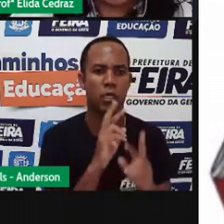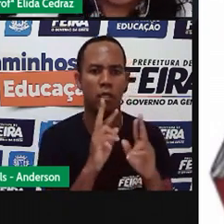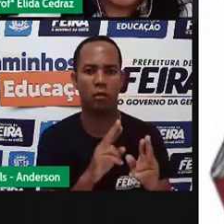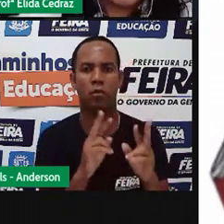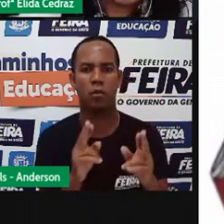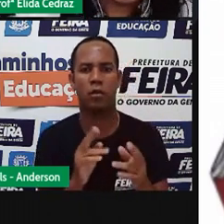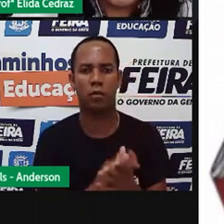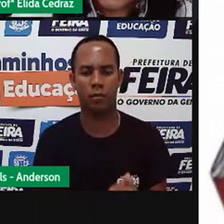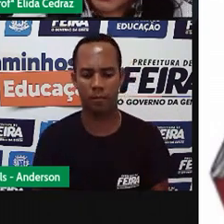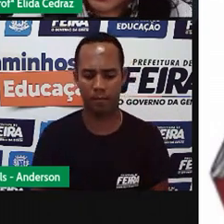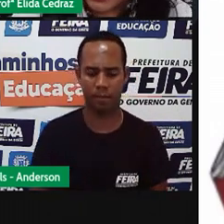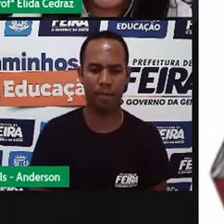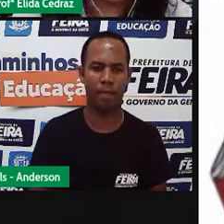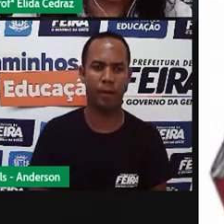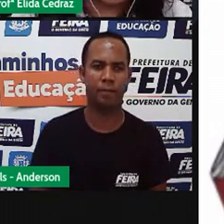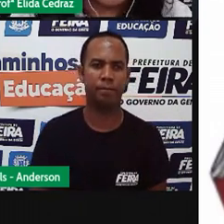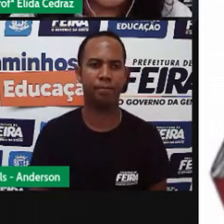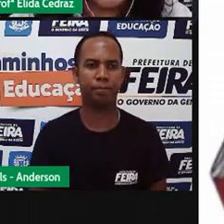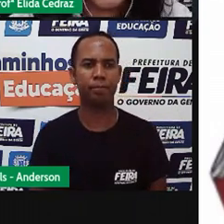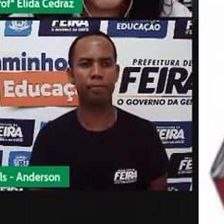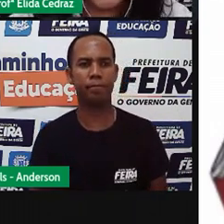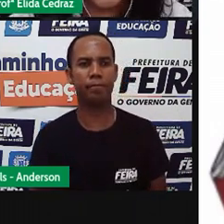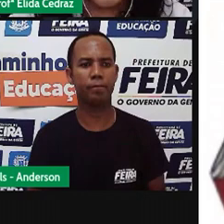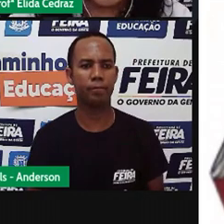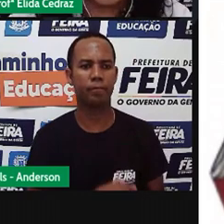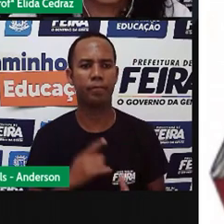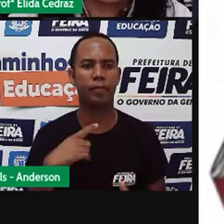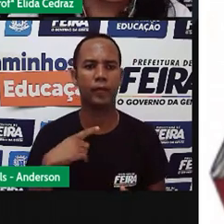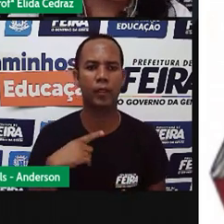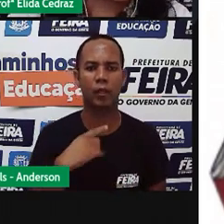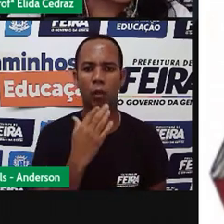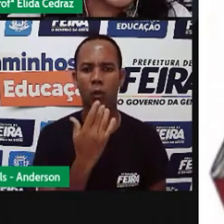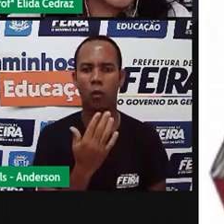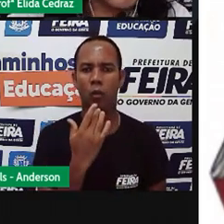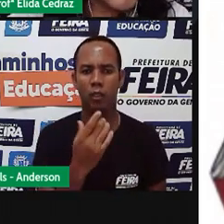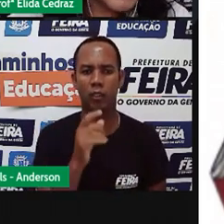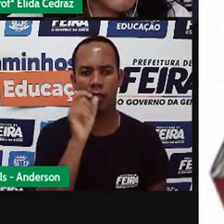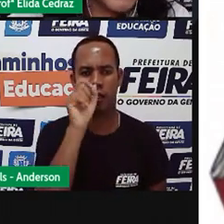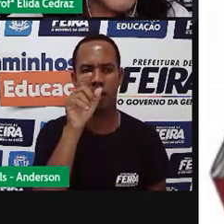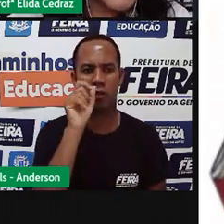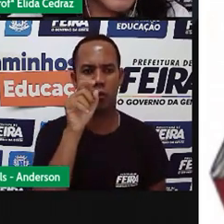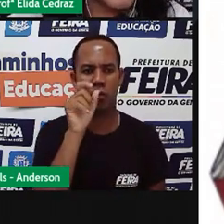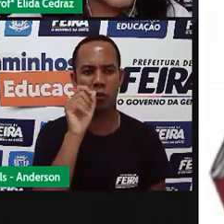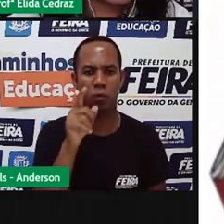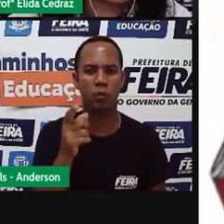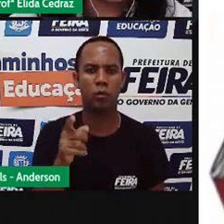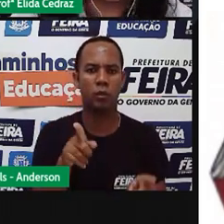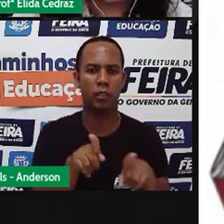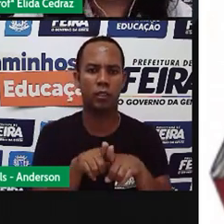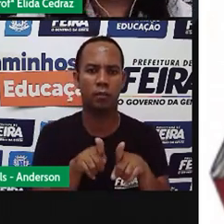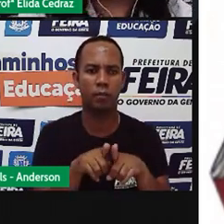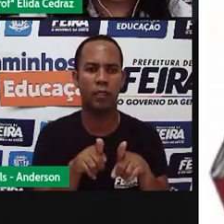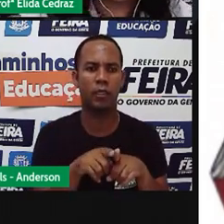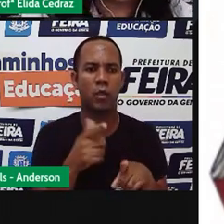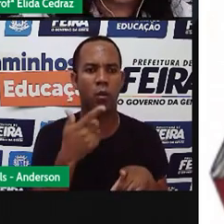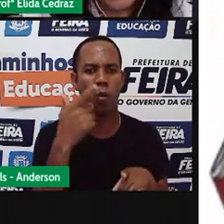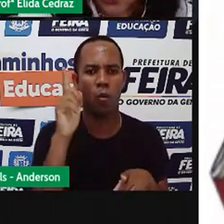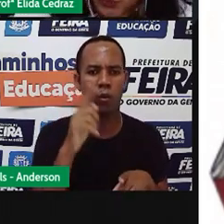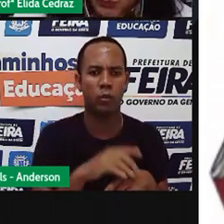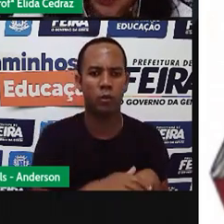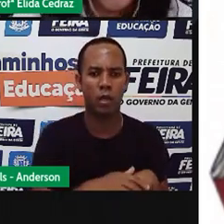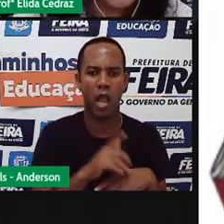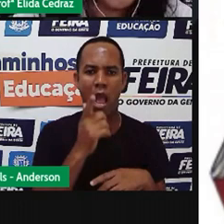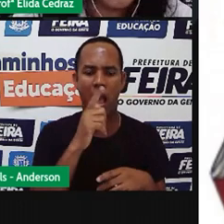capacidade. Nesses aqui, em azul, eles têm uma capacidade. E esses do